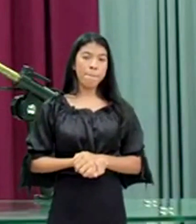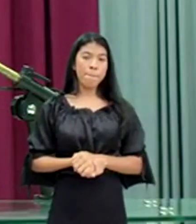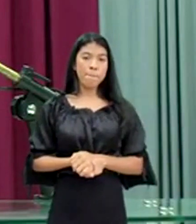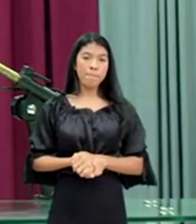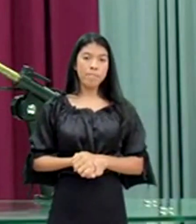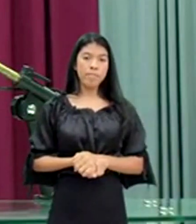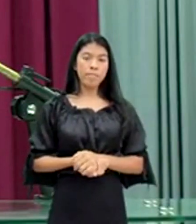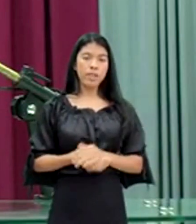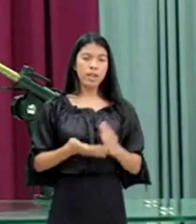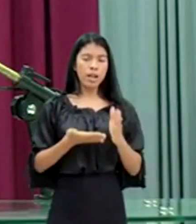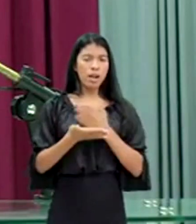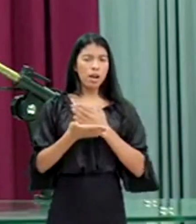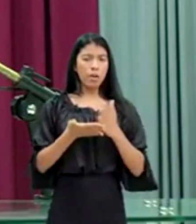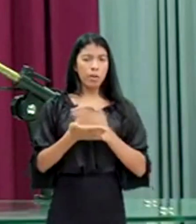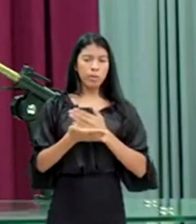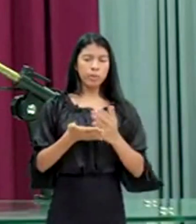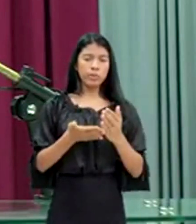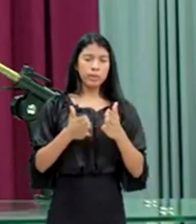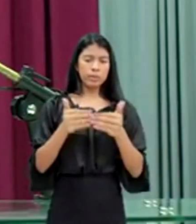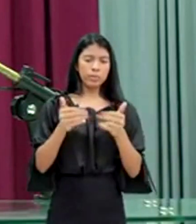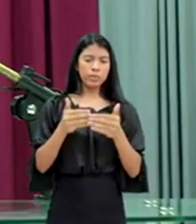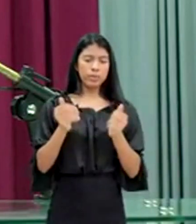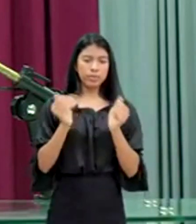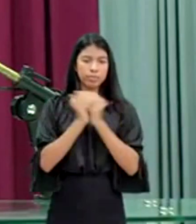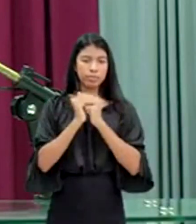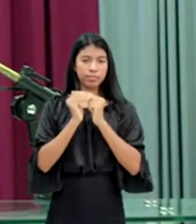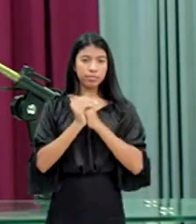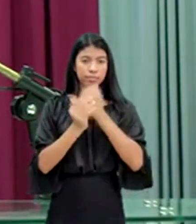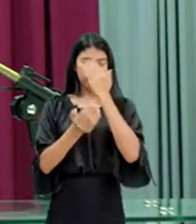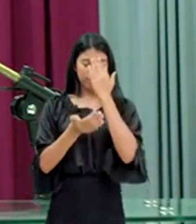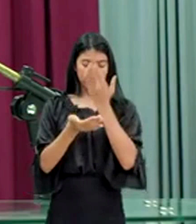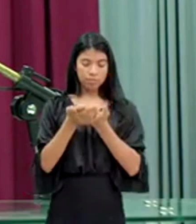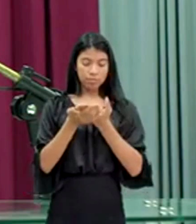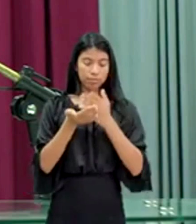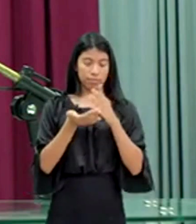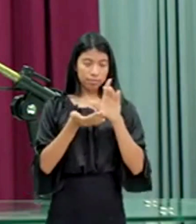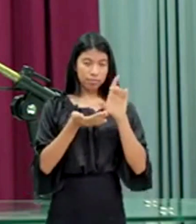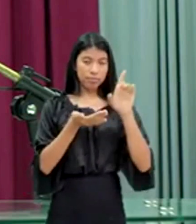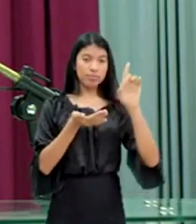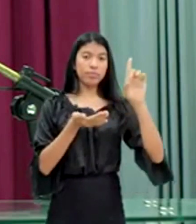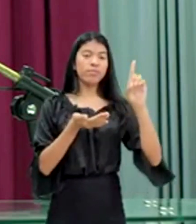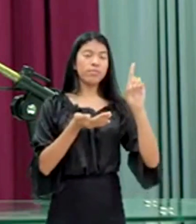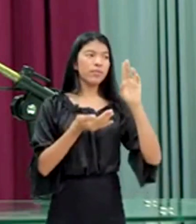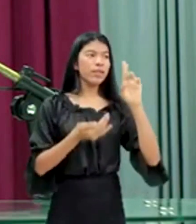muitos pedidos de oração e crendo que Deus vai trazer